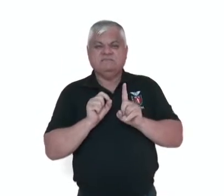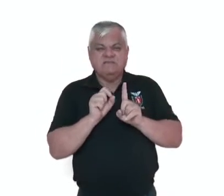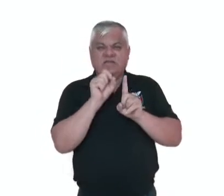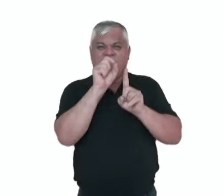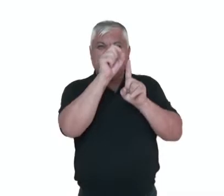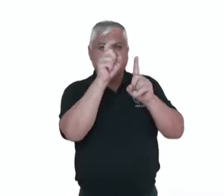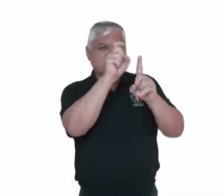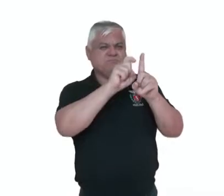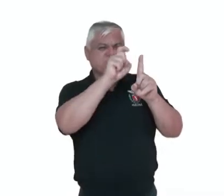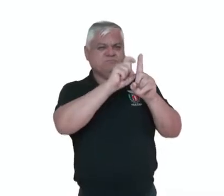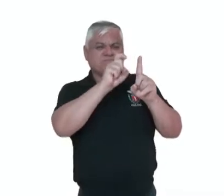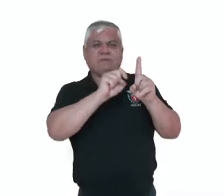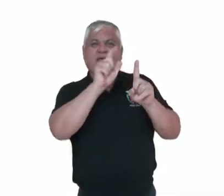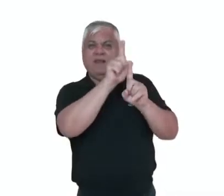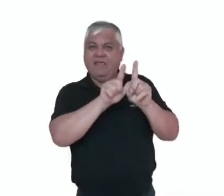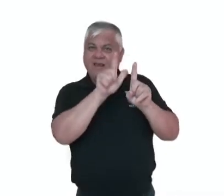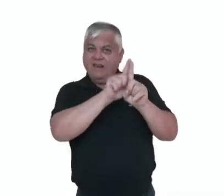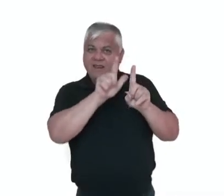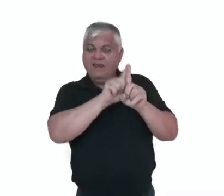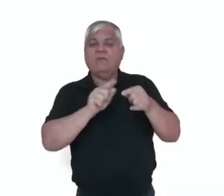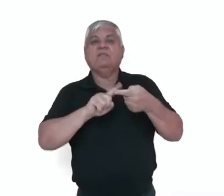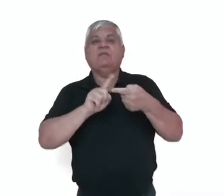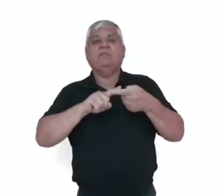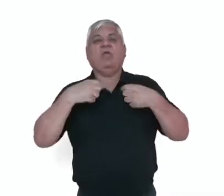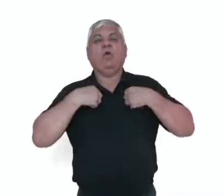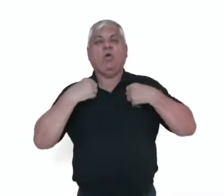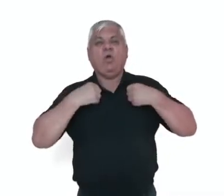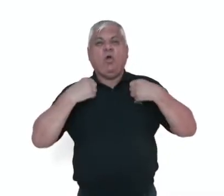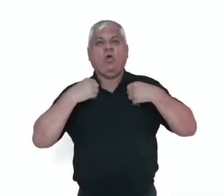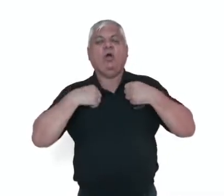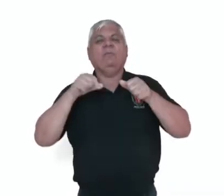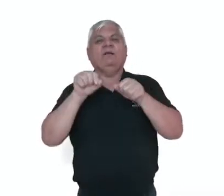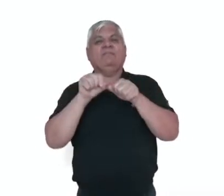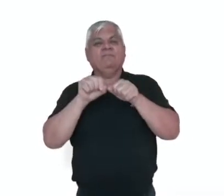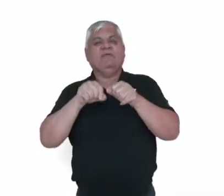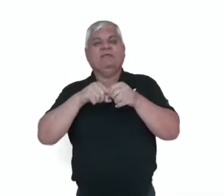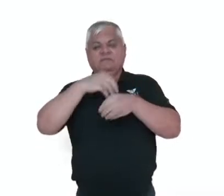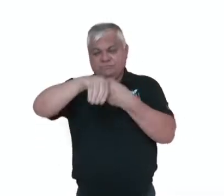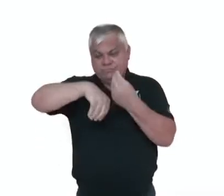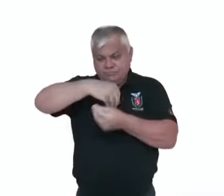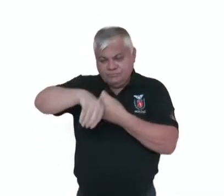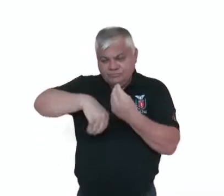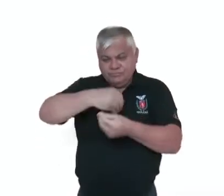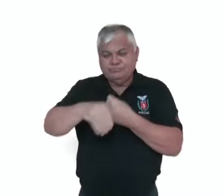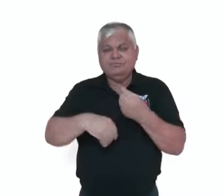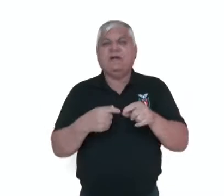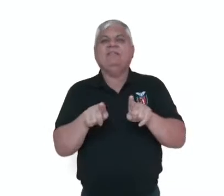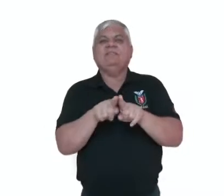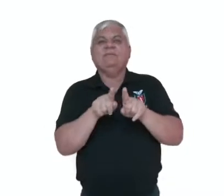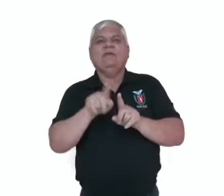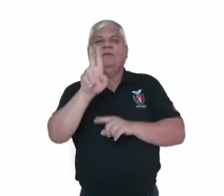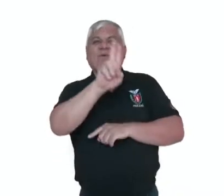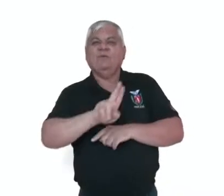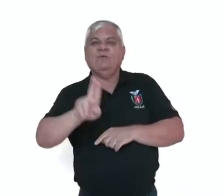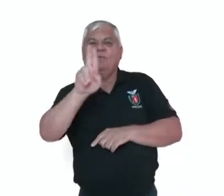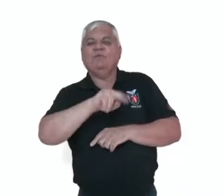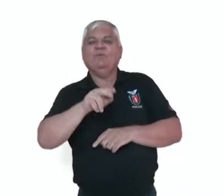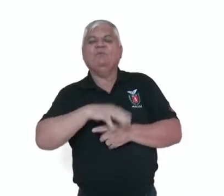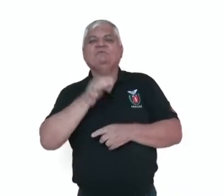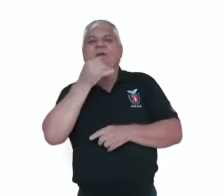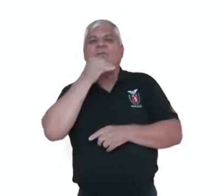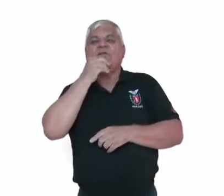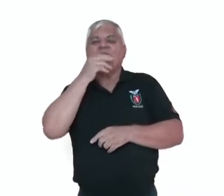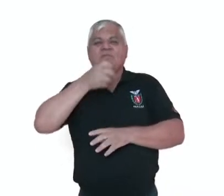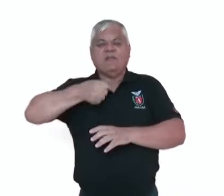de vidros, em tinturaria, na síntese de fosfatos e superfosfatos utilizados em fertilizantes,